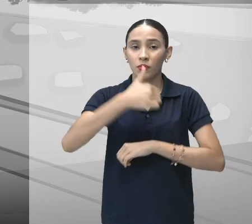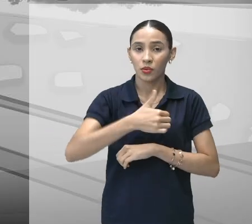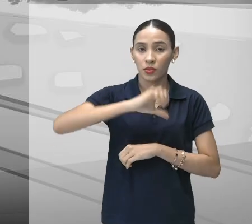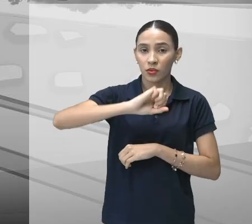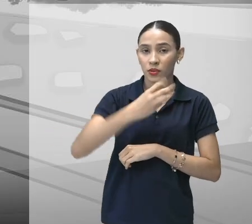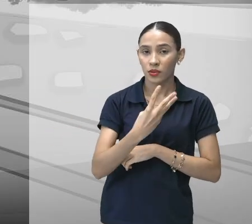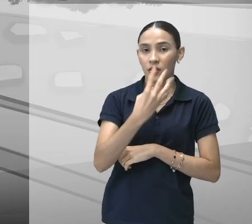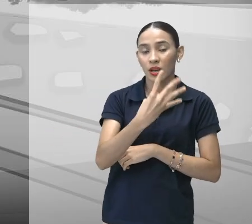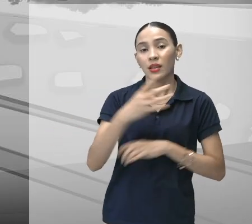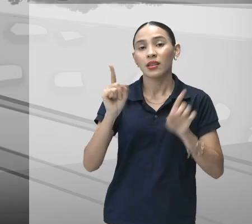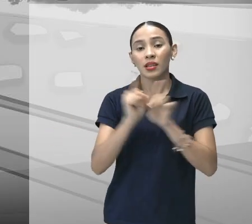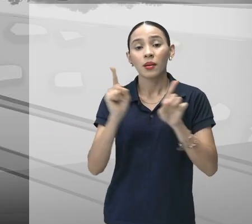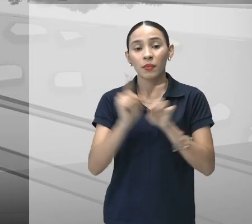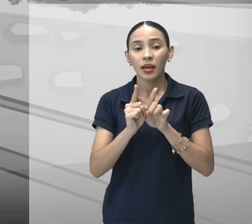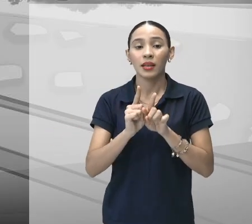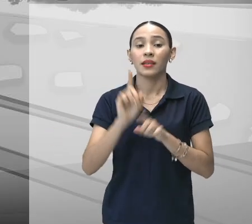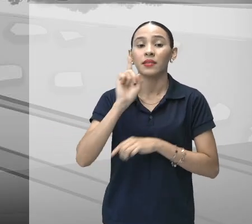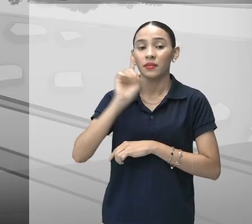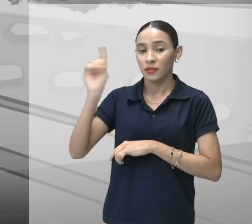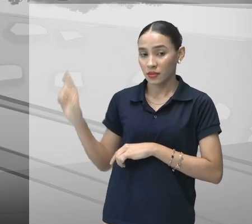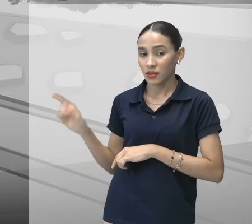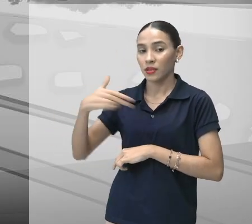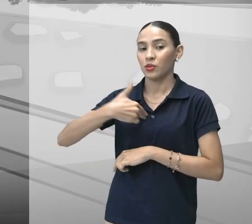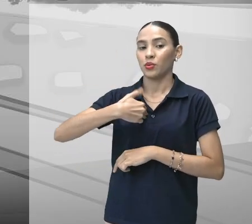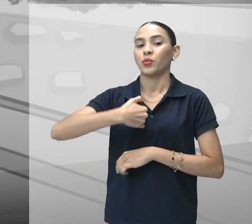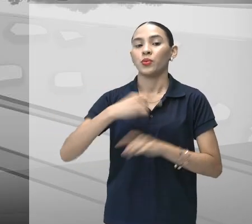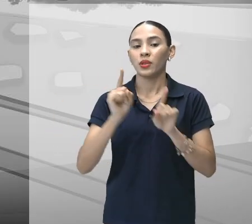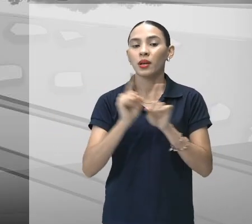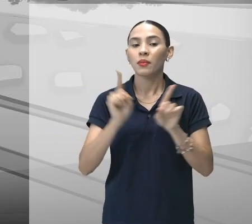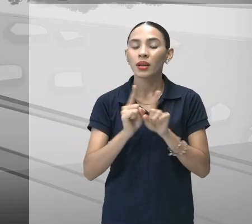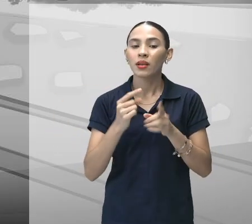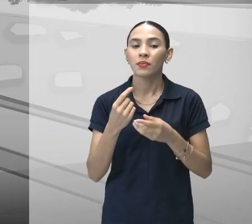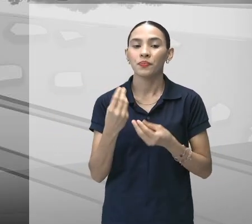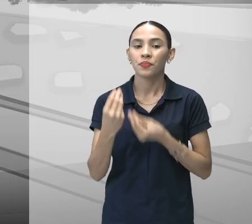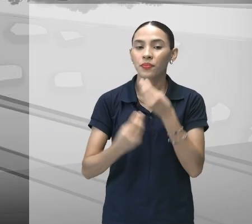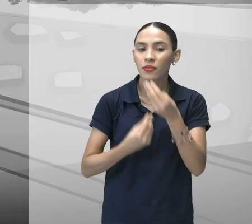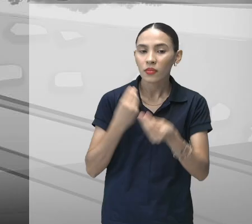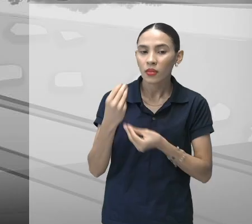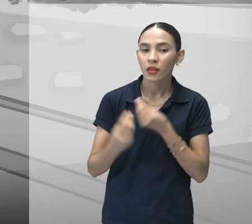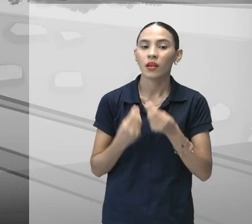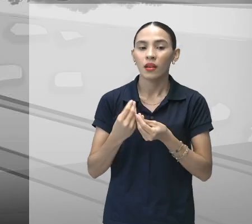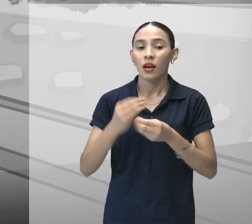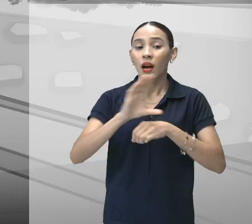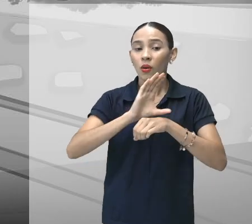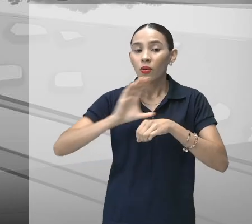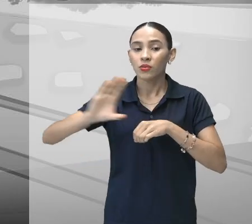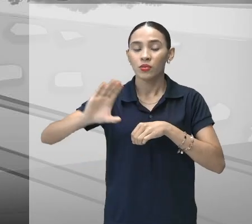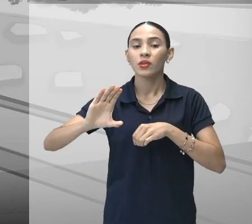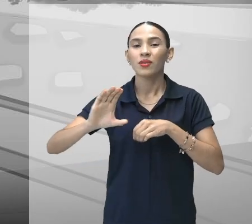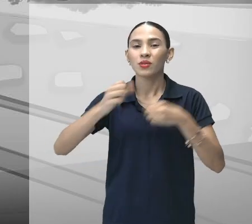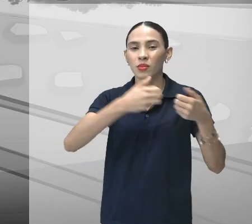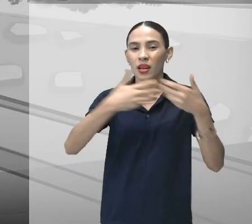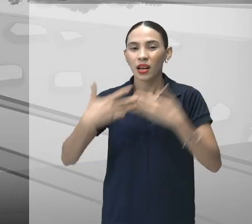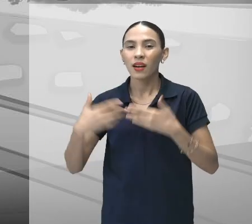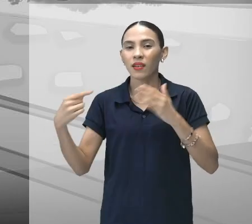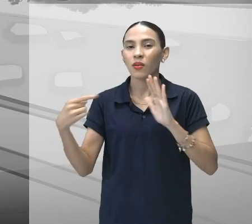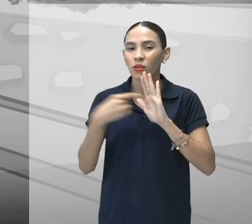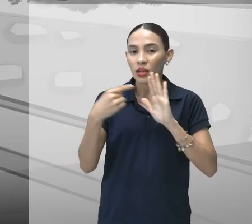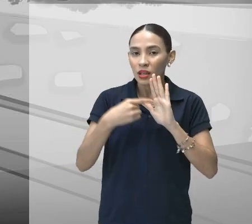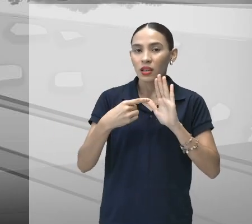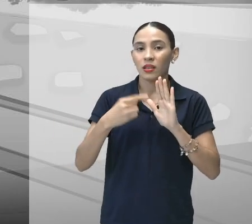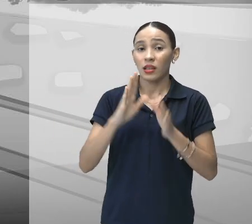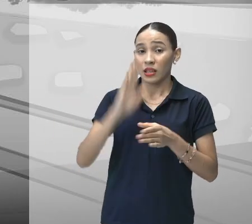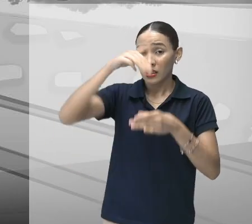34 e, de certa forma, ele estaria, de uma forma, a Constituição dizia que a eleição seria de